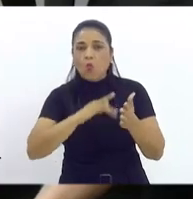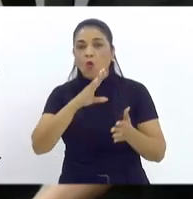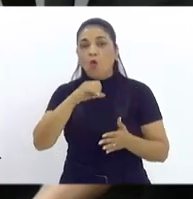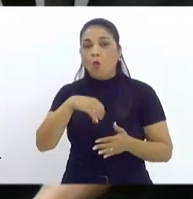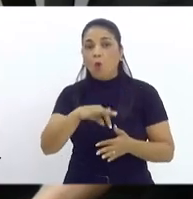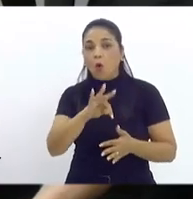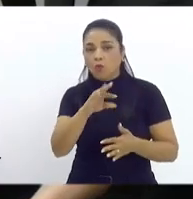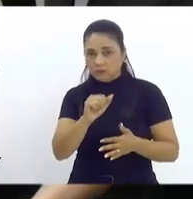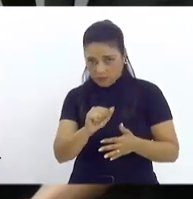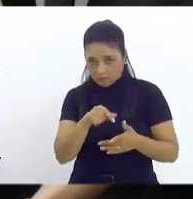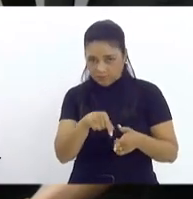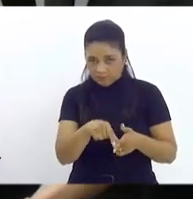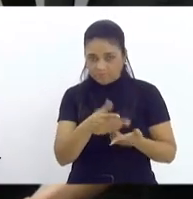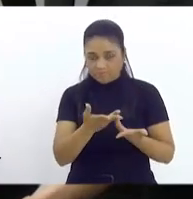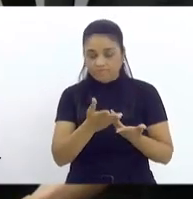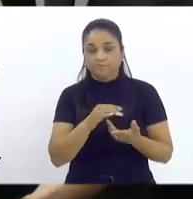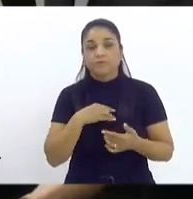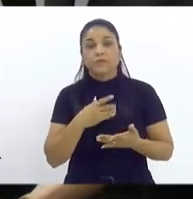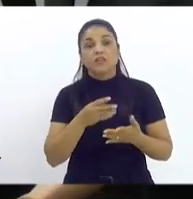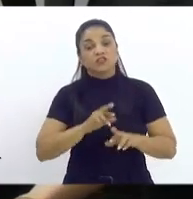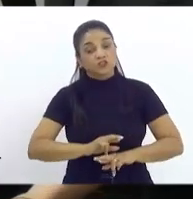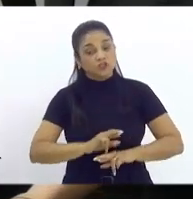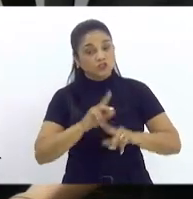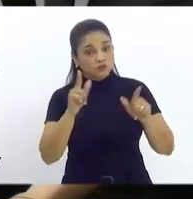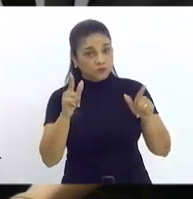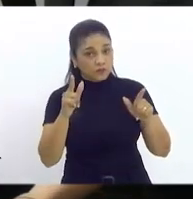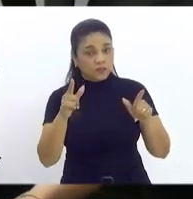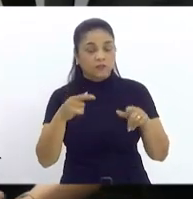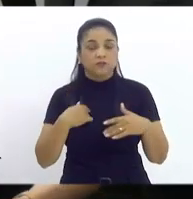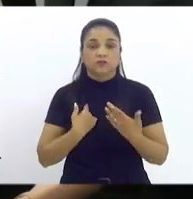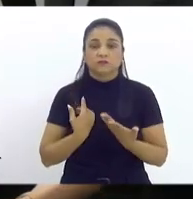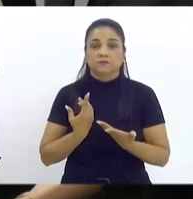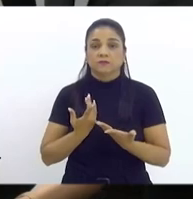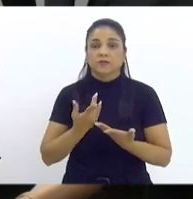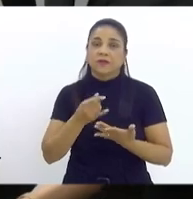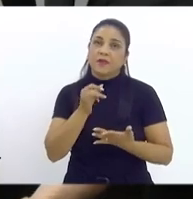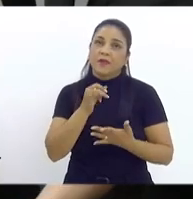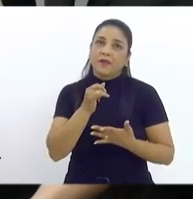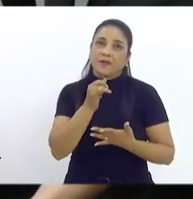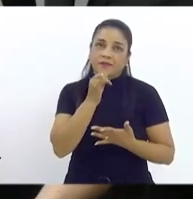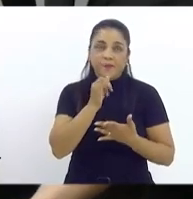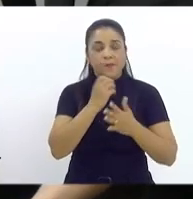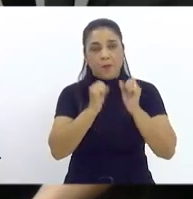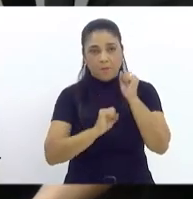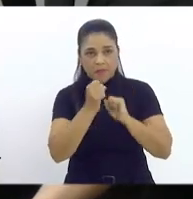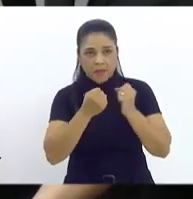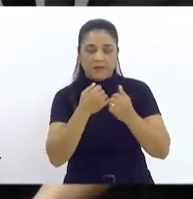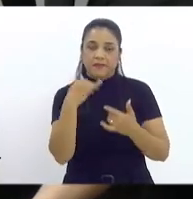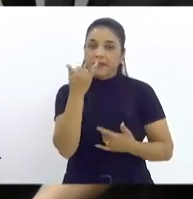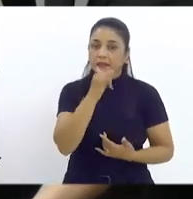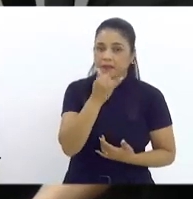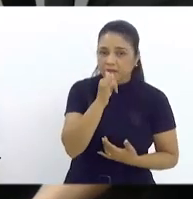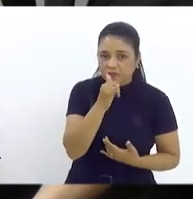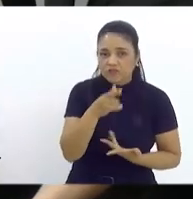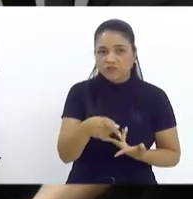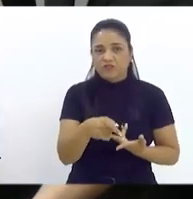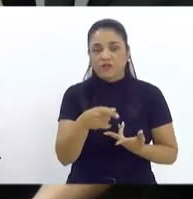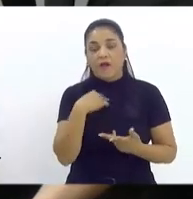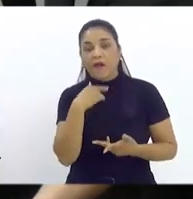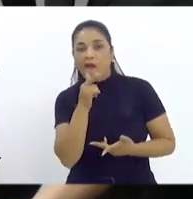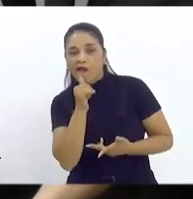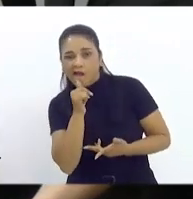mercado. Então, diferente de outras concessões, como a energia elétrica e também a